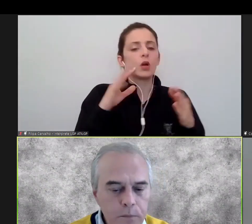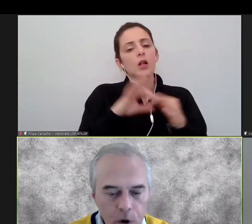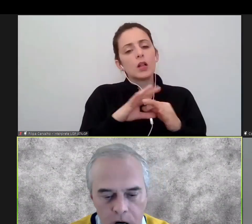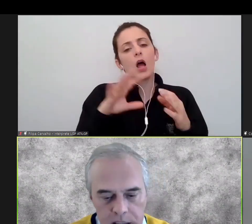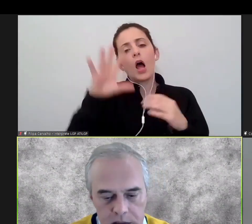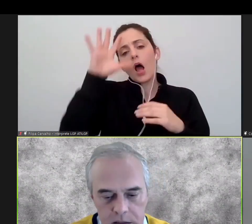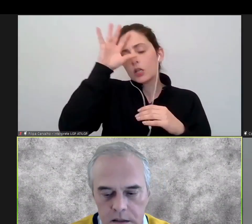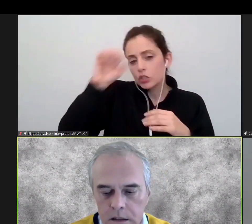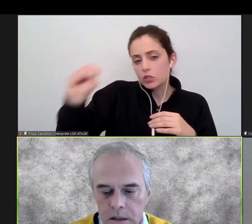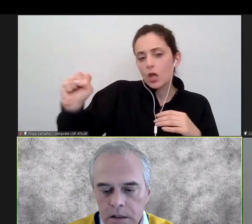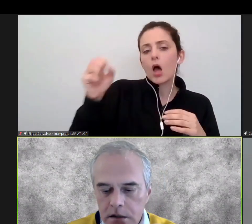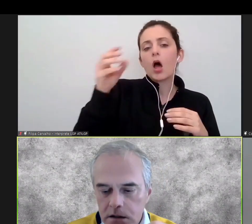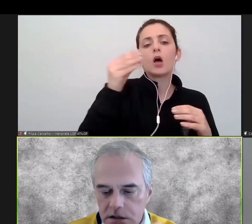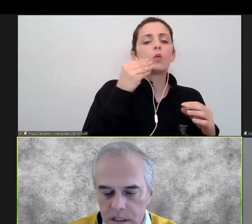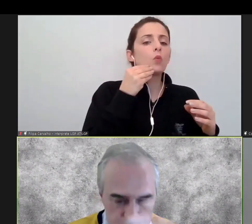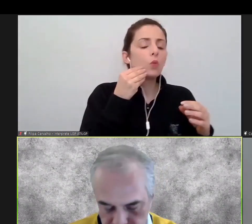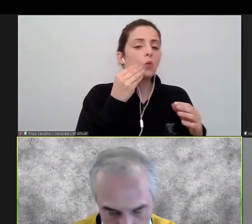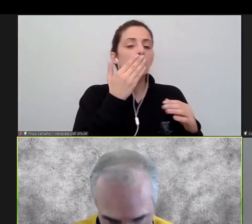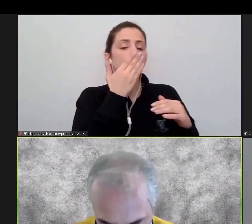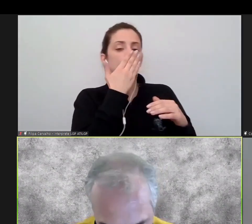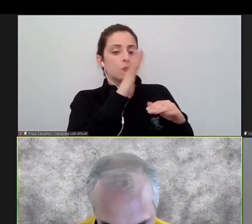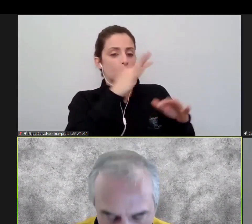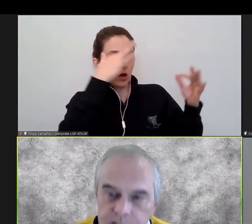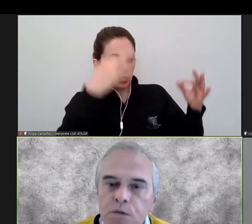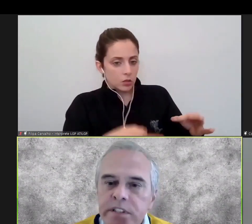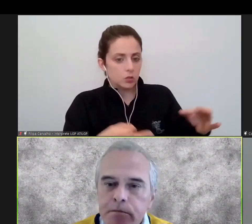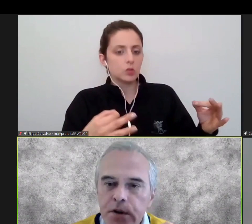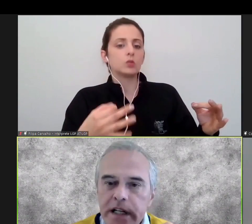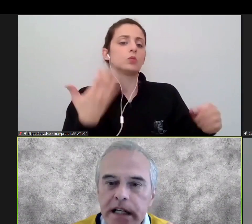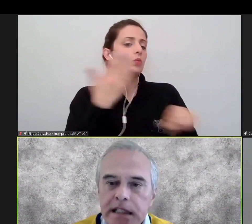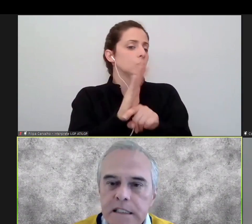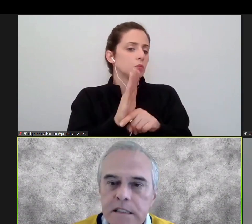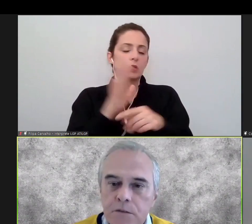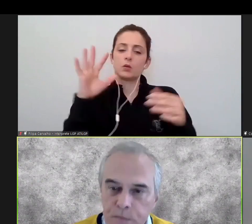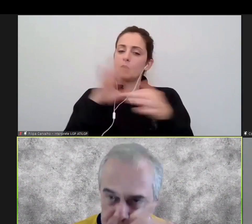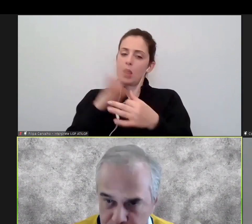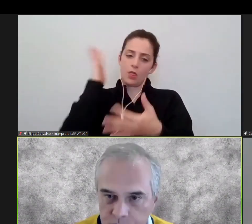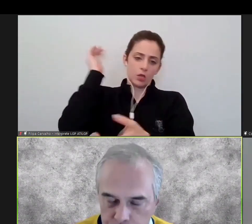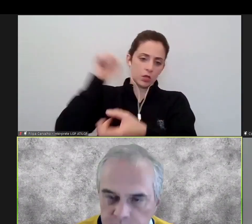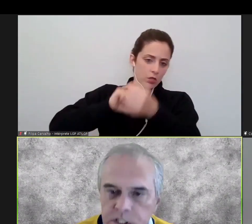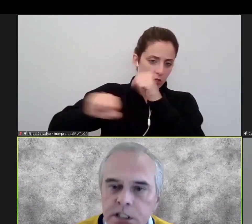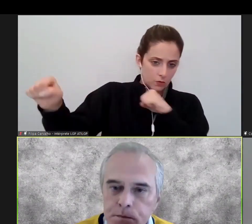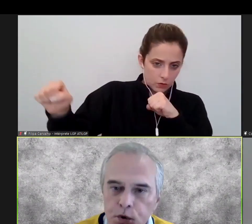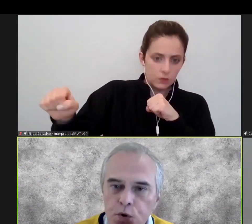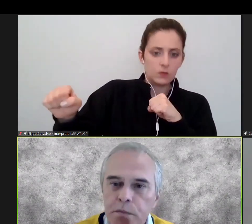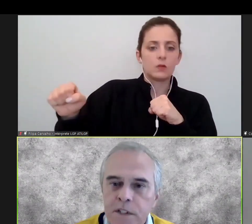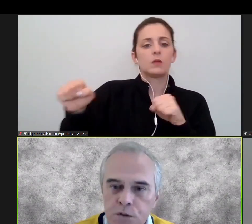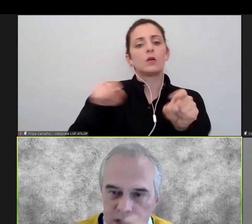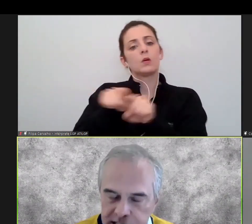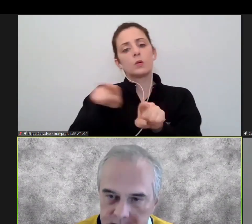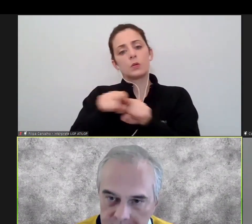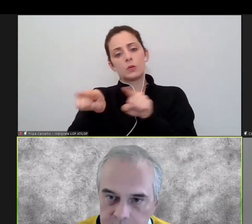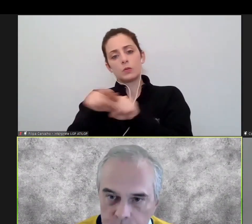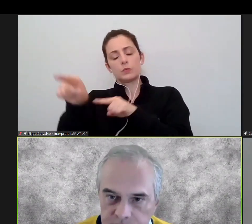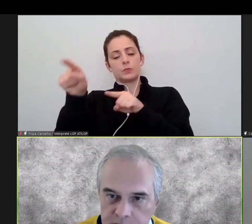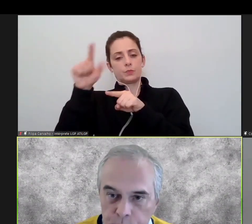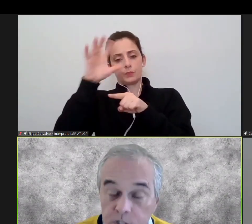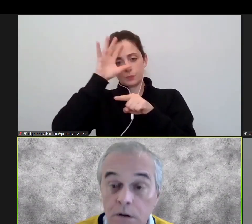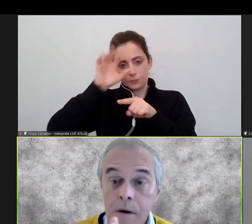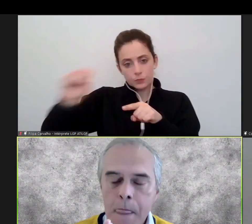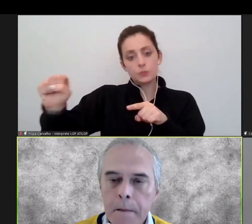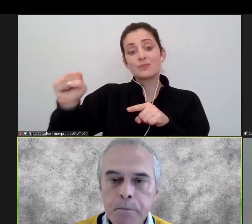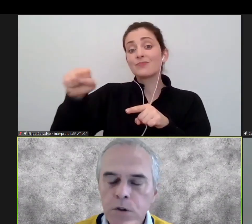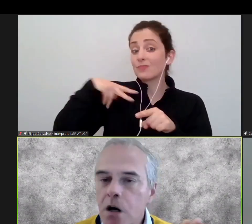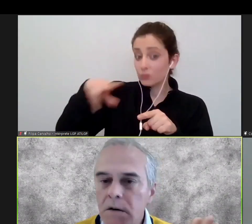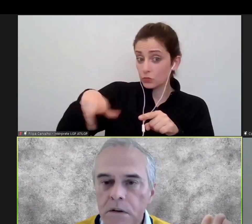se comporta diante de fenômenos como a escravização contemporânea, com suas políticas públicas, como é que isso acontece em